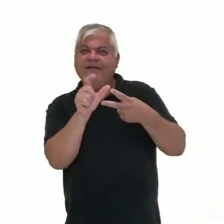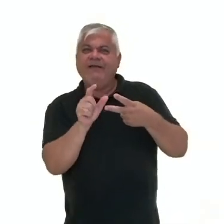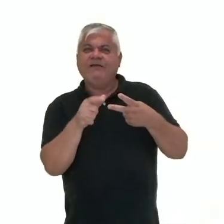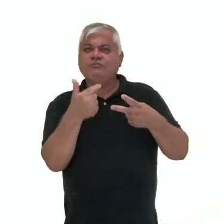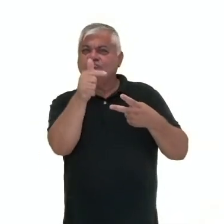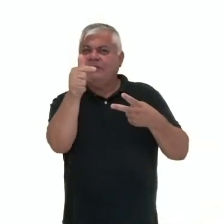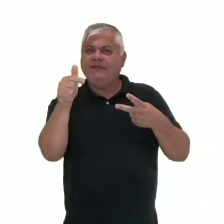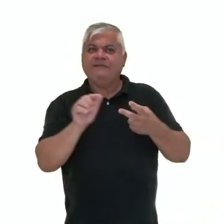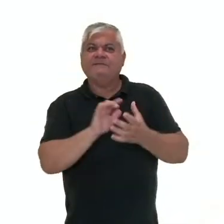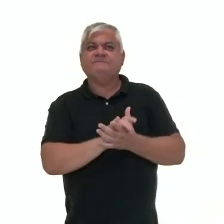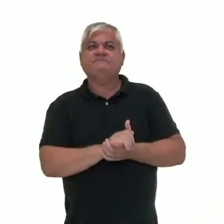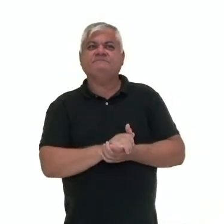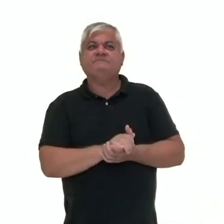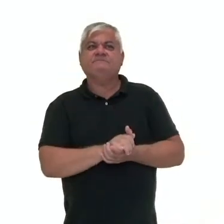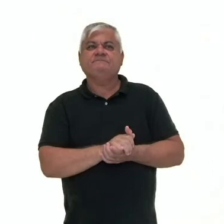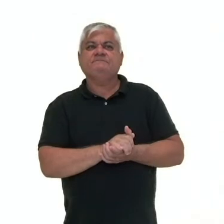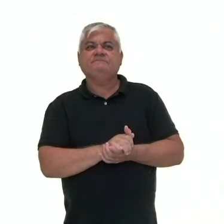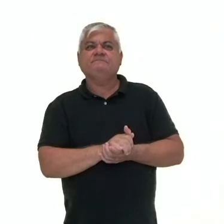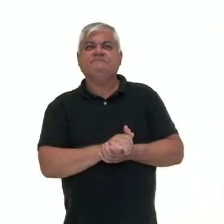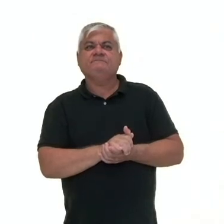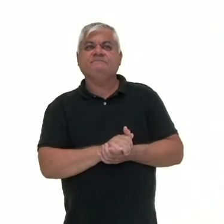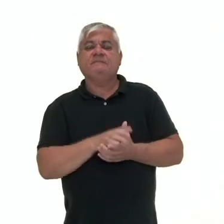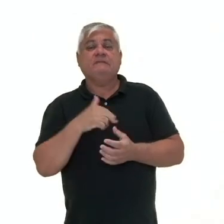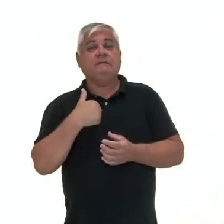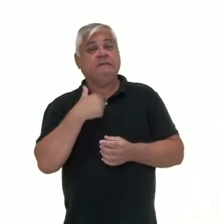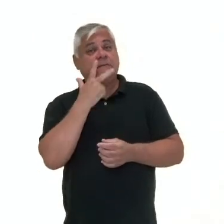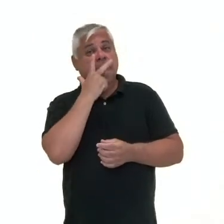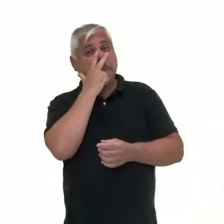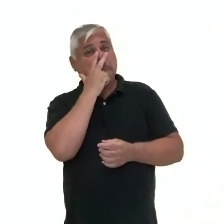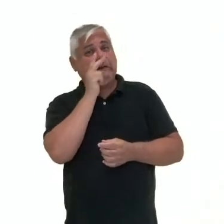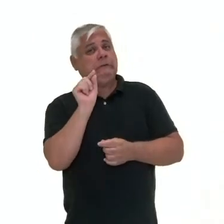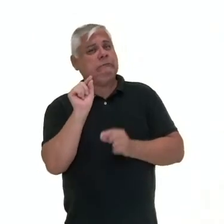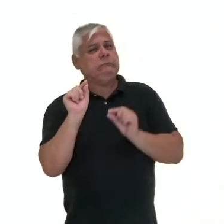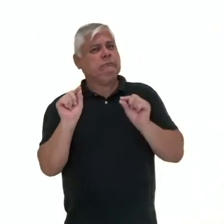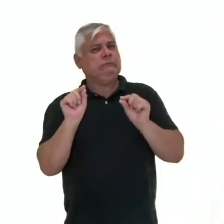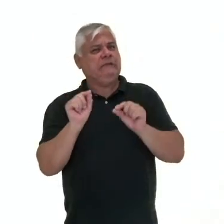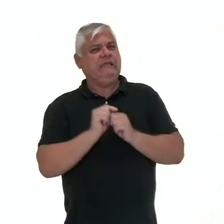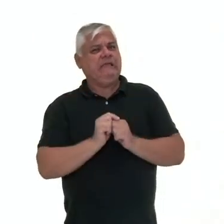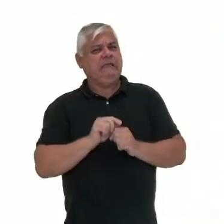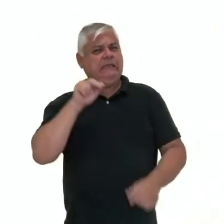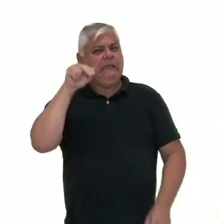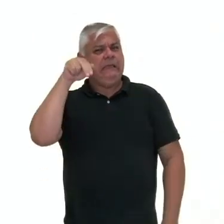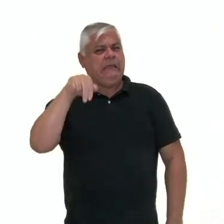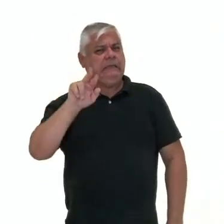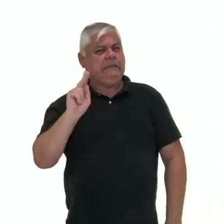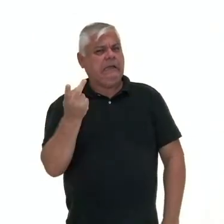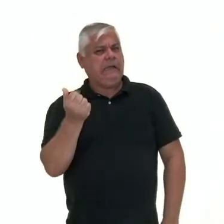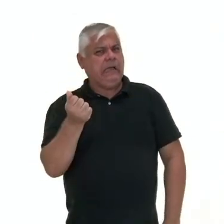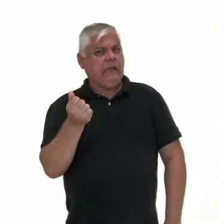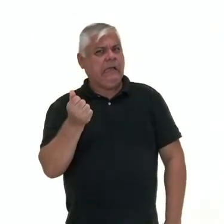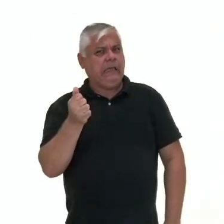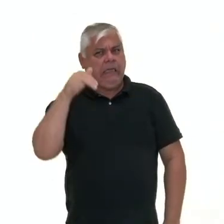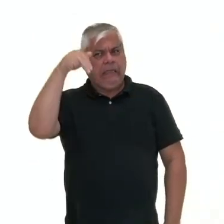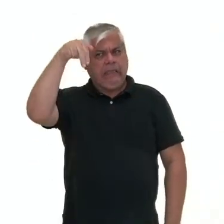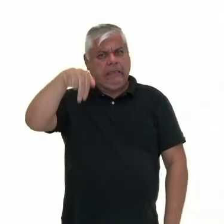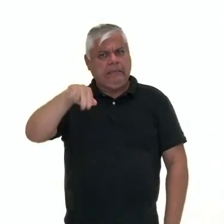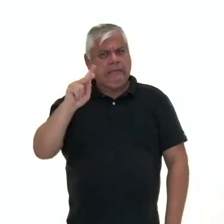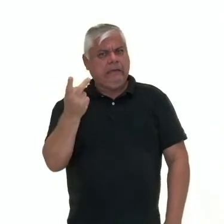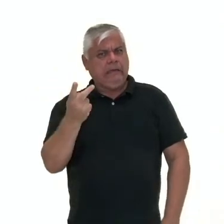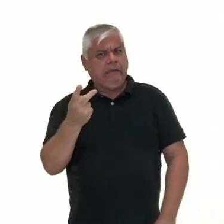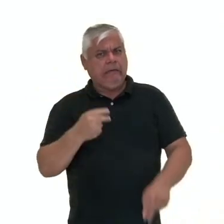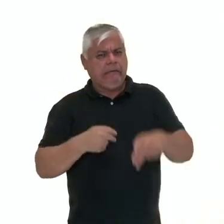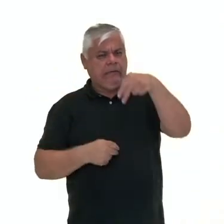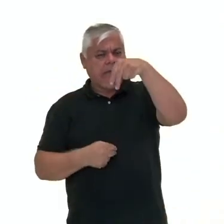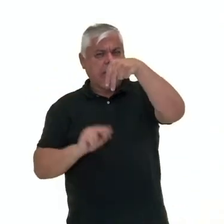né? Então, eu acho, será que é por causa do NH que apareceu, né? O que será que é